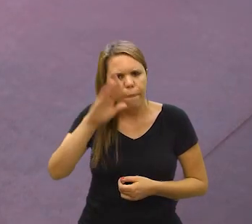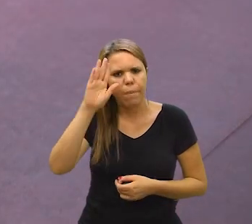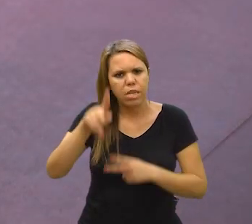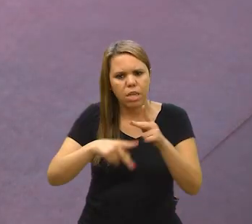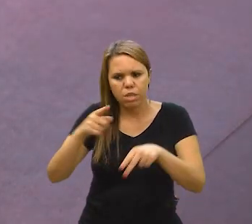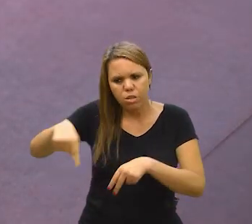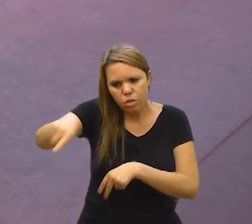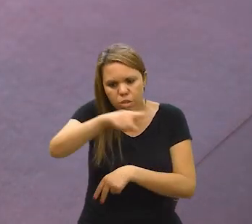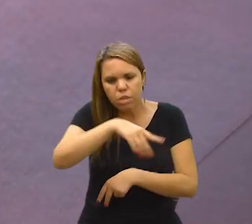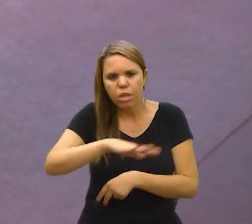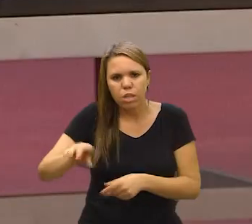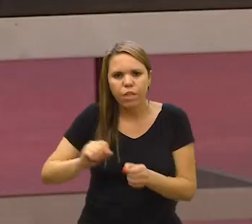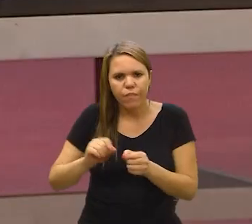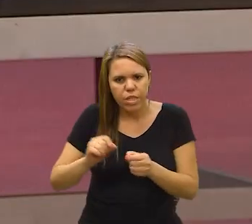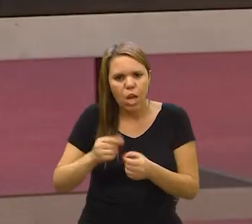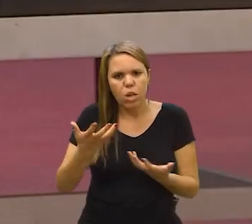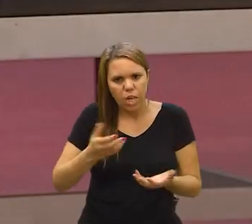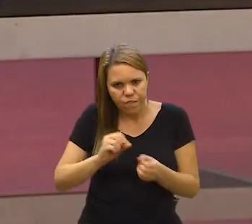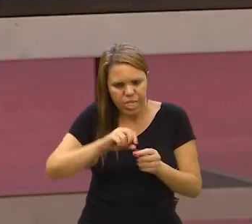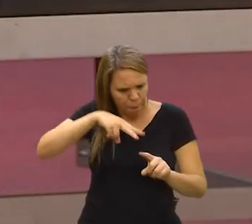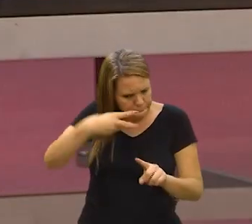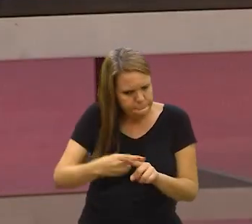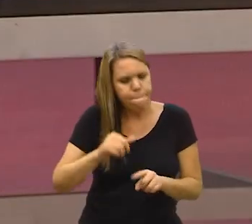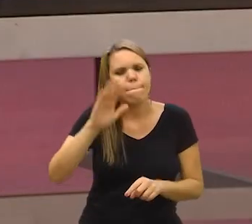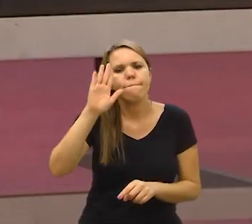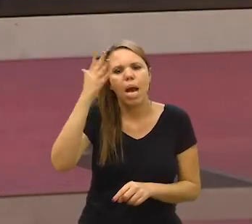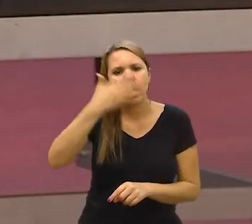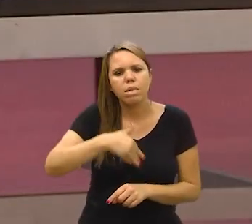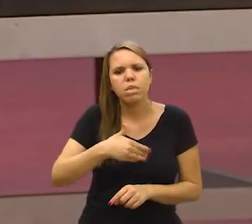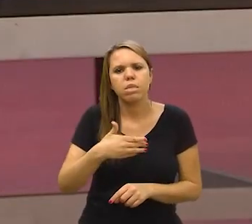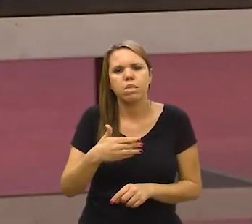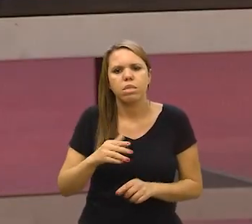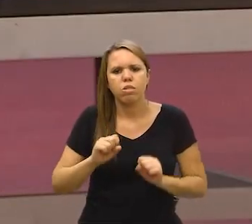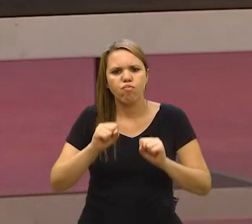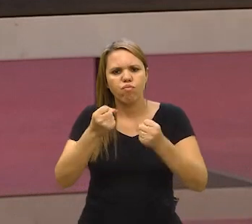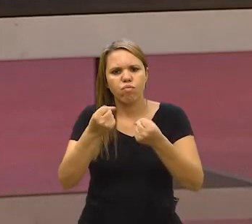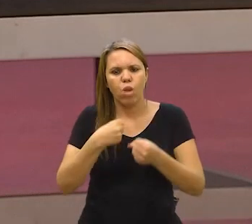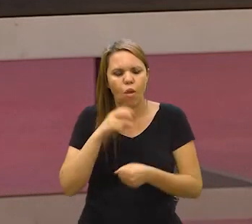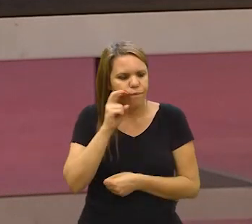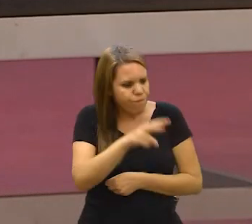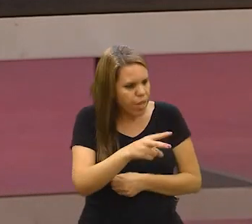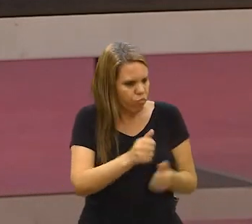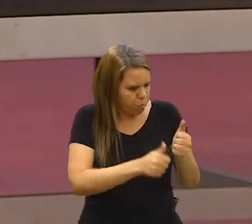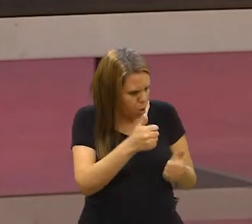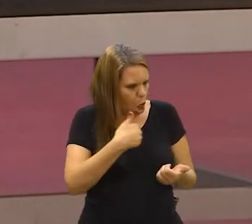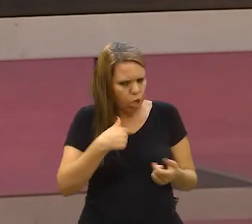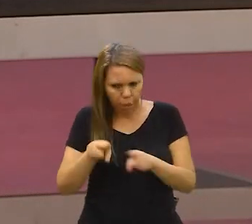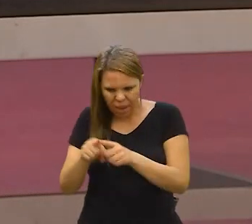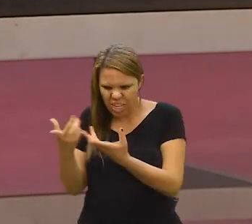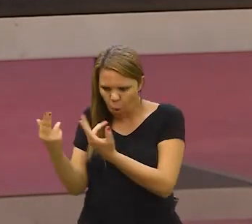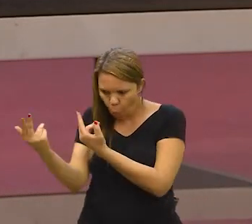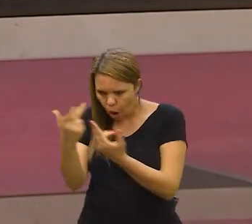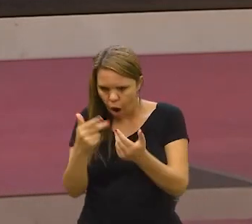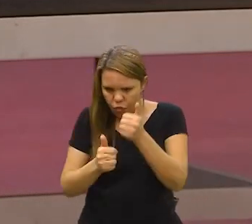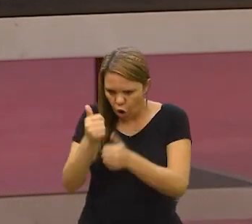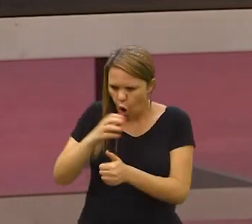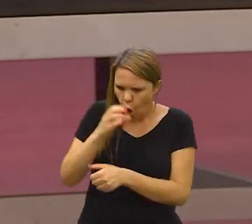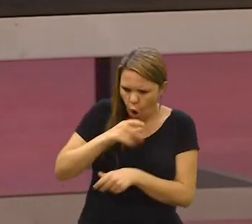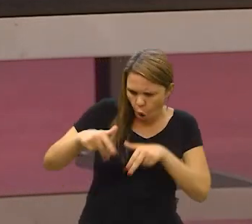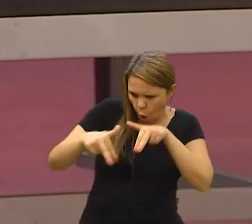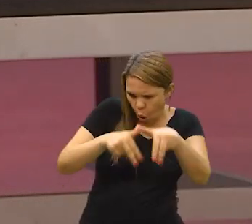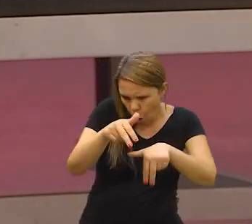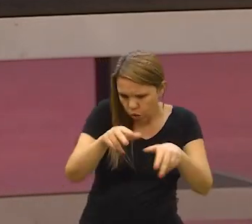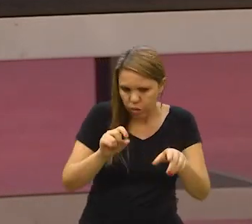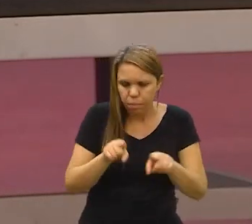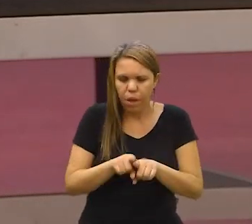outras crianças faziam, eu queria fazer mais ainda. Né? Então, se eu via uma criança jogando bola, eu queria jogar mais ainda. Se eu via correndo, eu queria correr